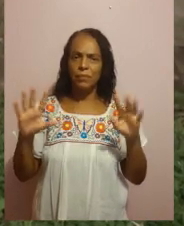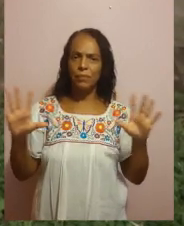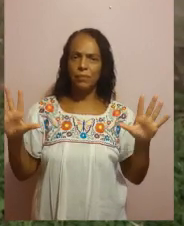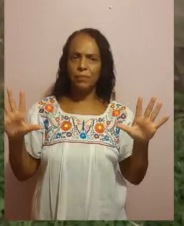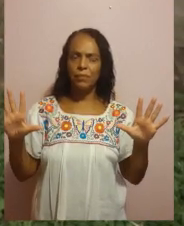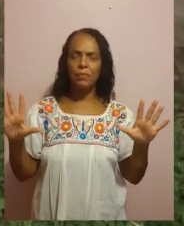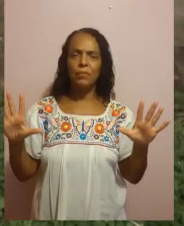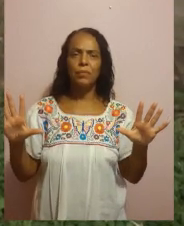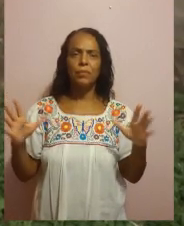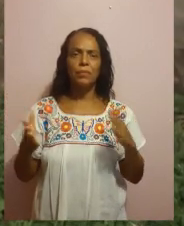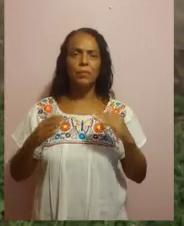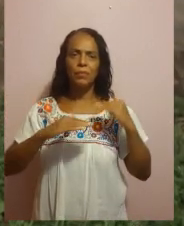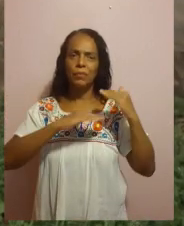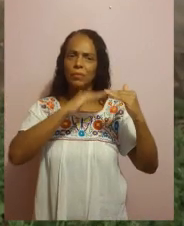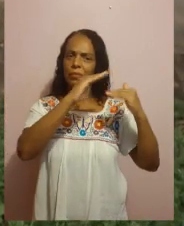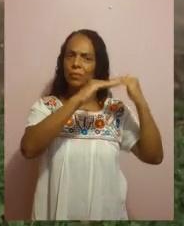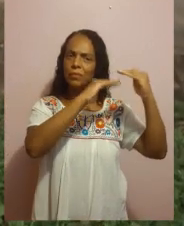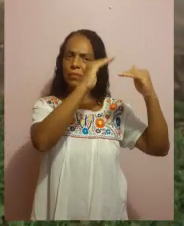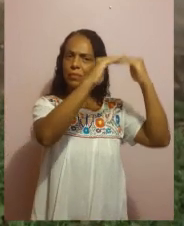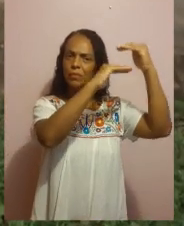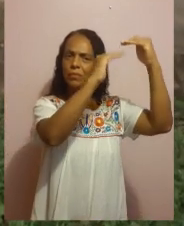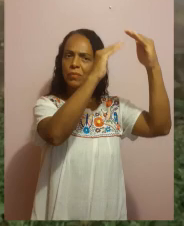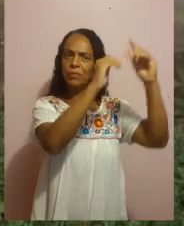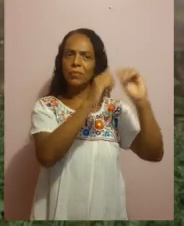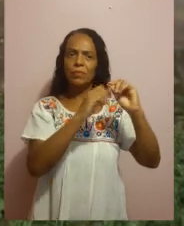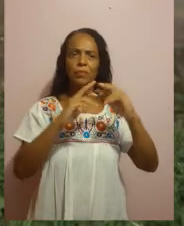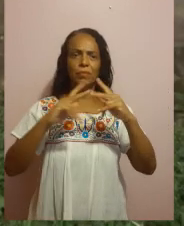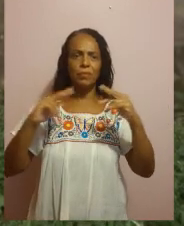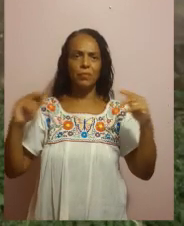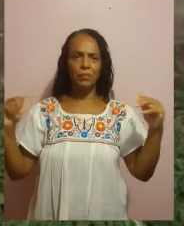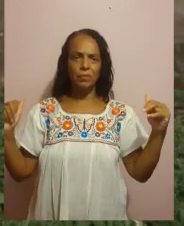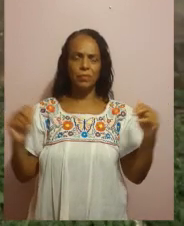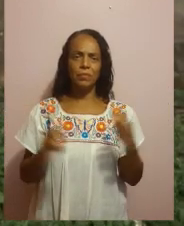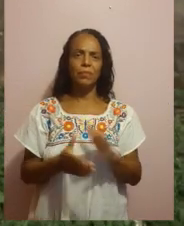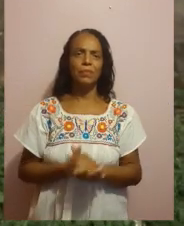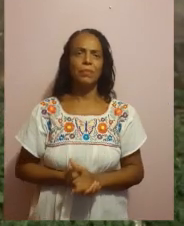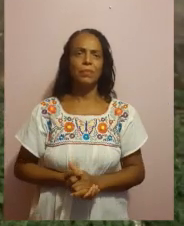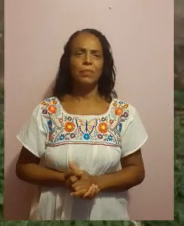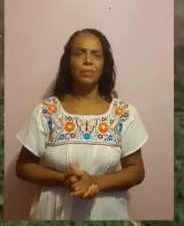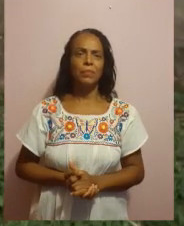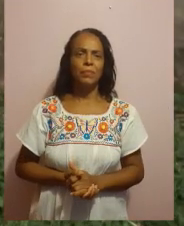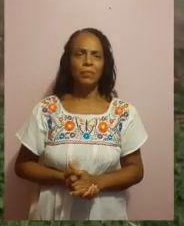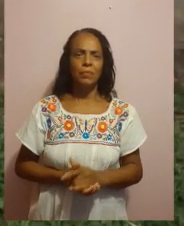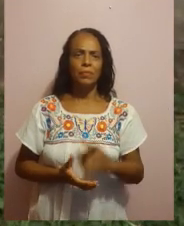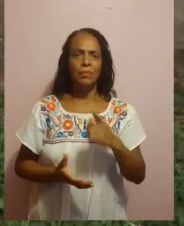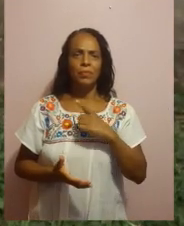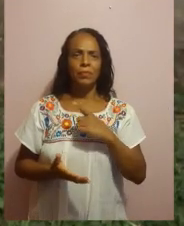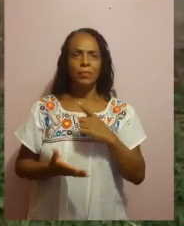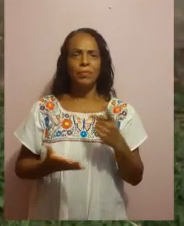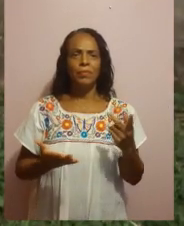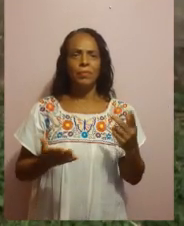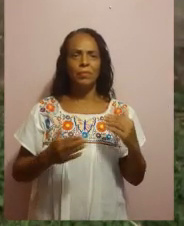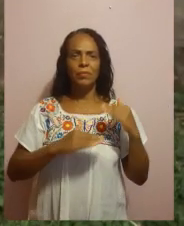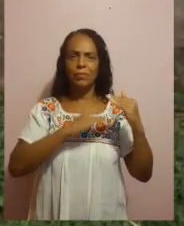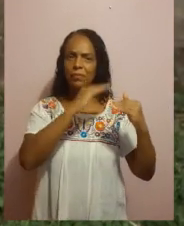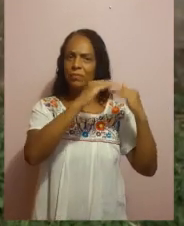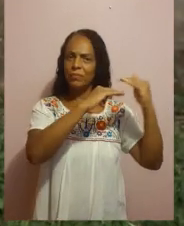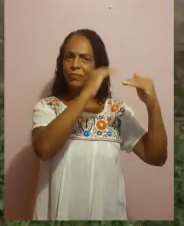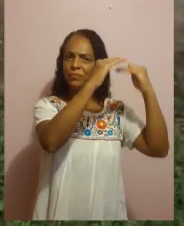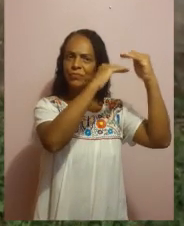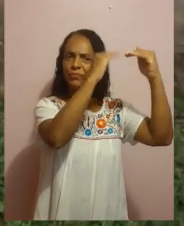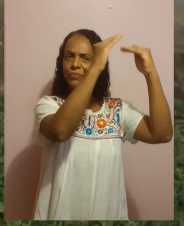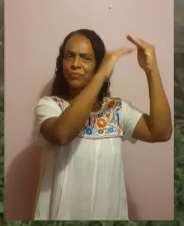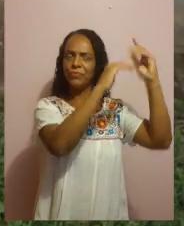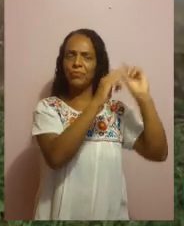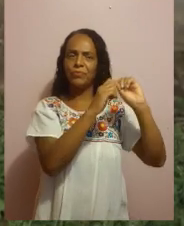iam evoluindo. Estava aí num período de franca evolução.